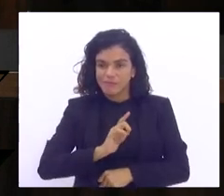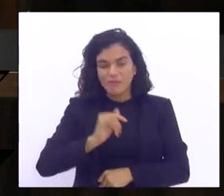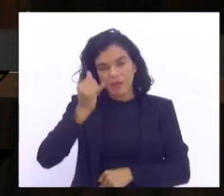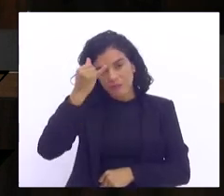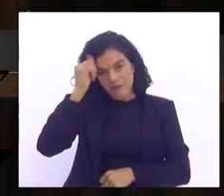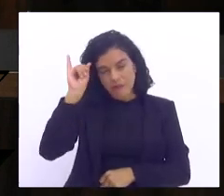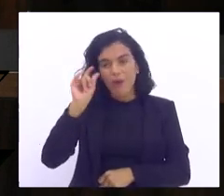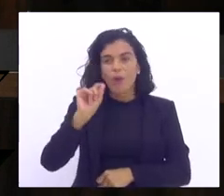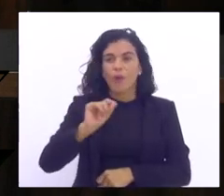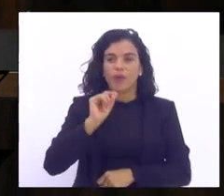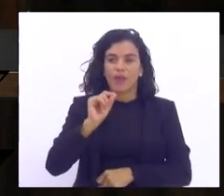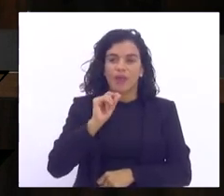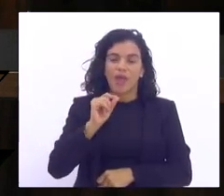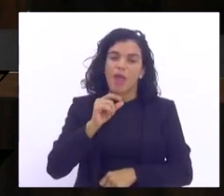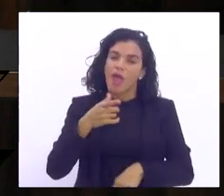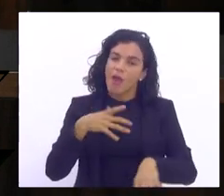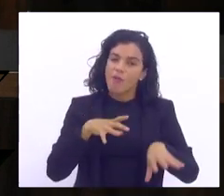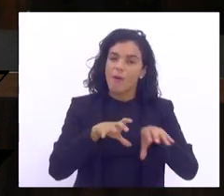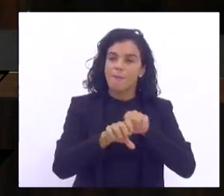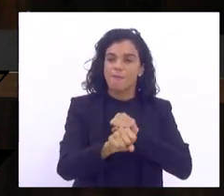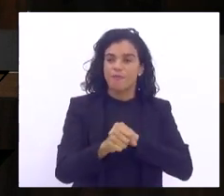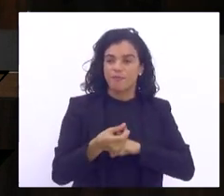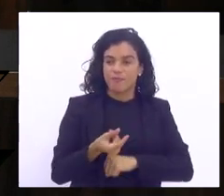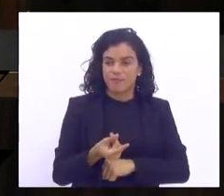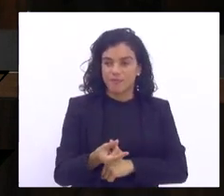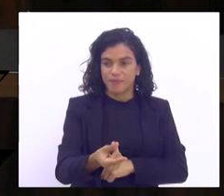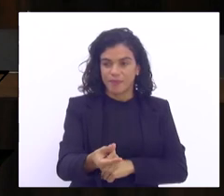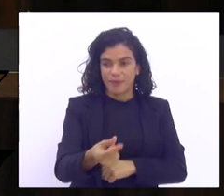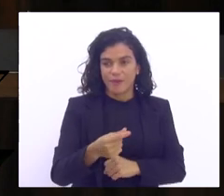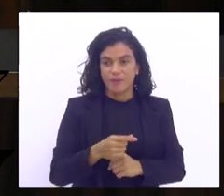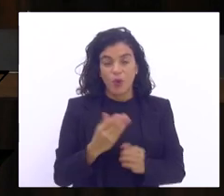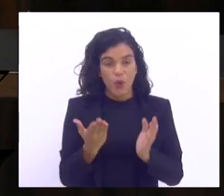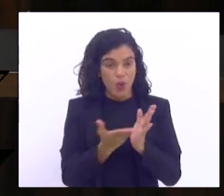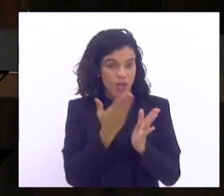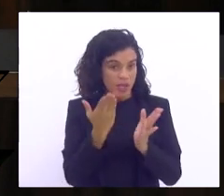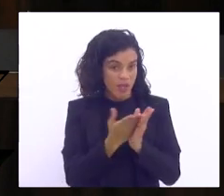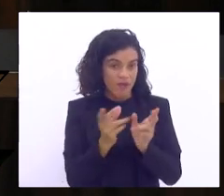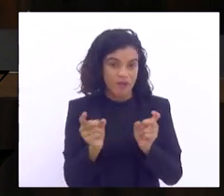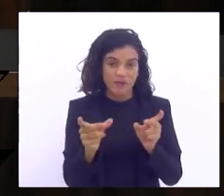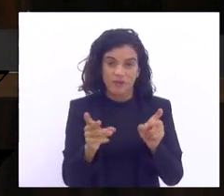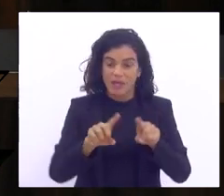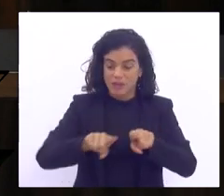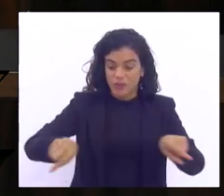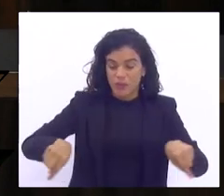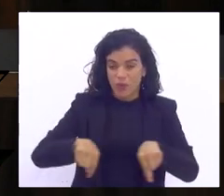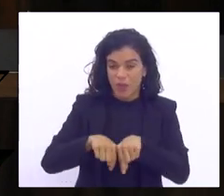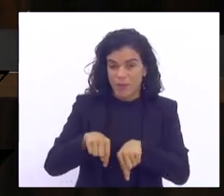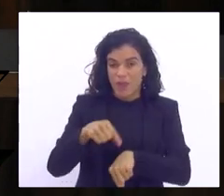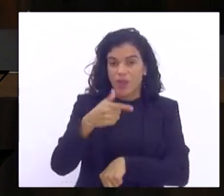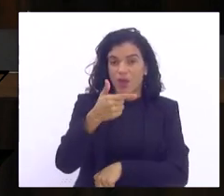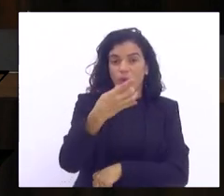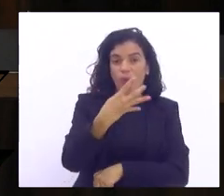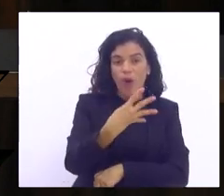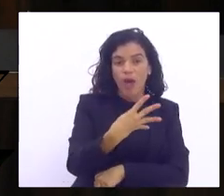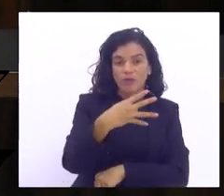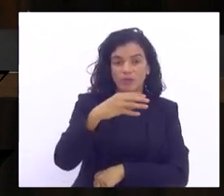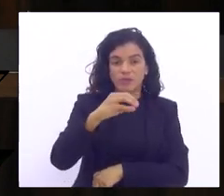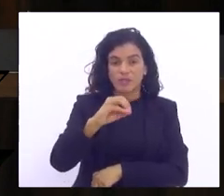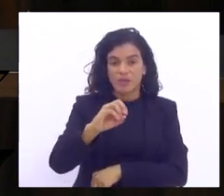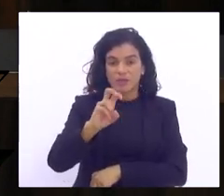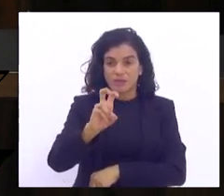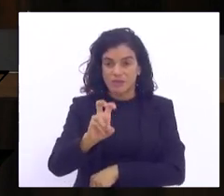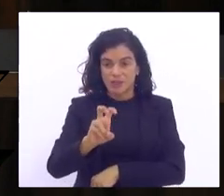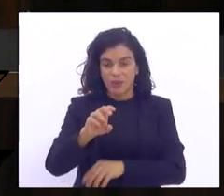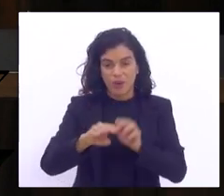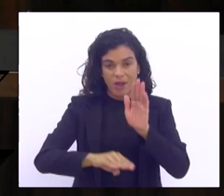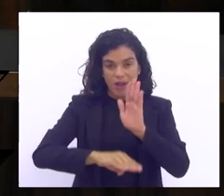fazermos isso é buscando uma formação permanente. Então, os livros estão lá no meu gabinete, gabinete 405, é só